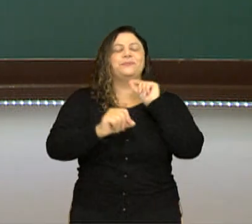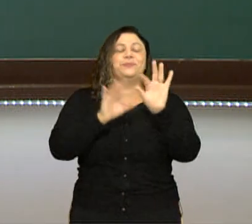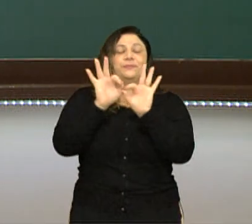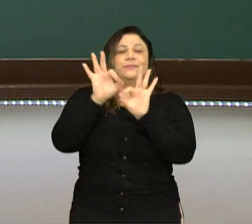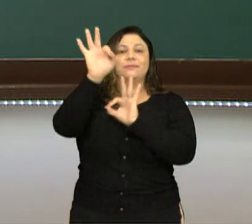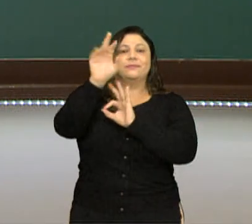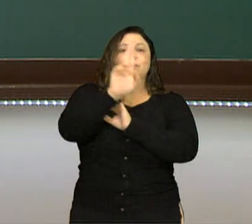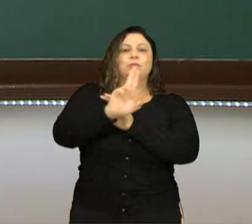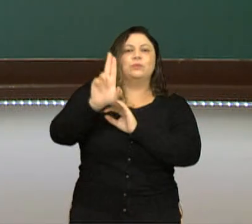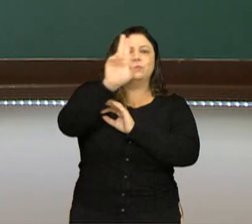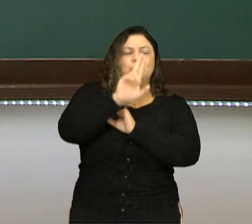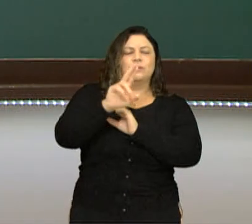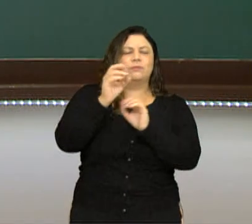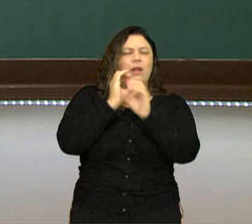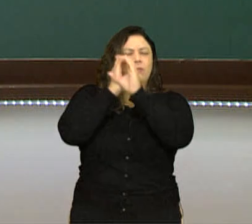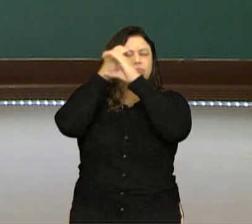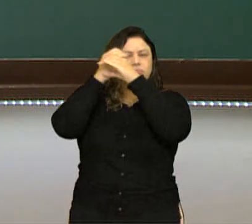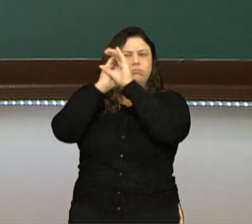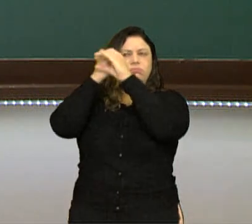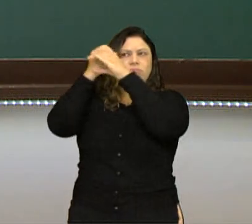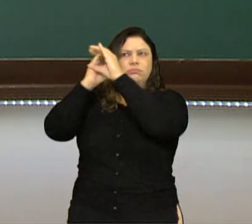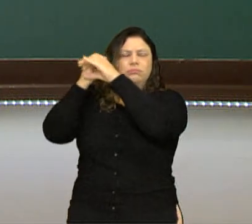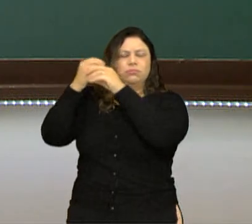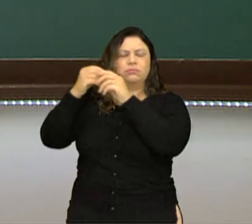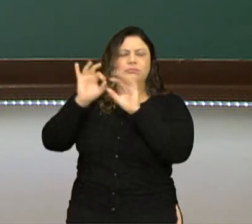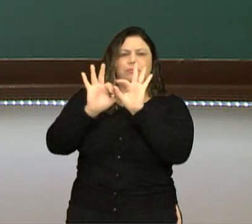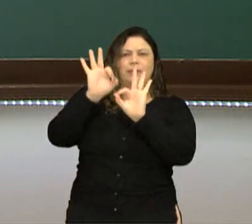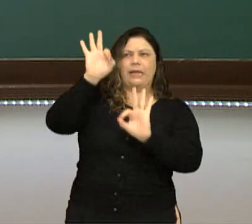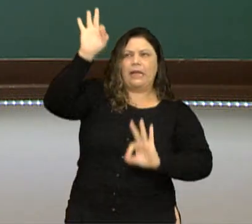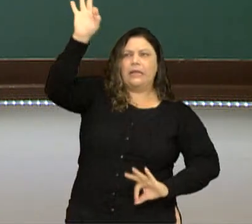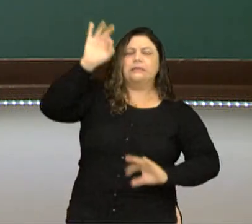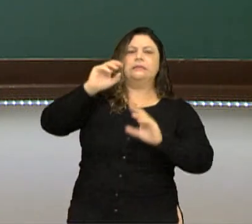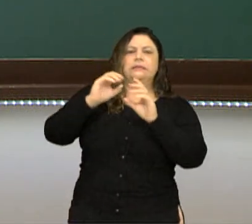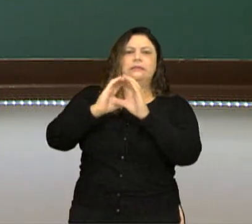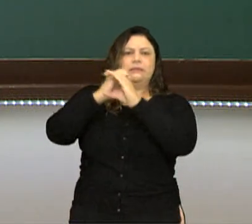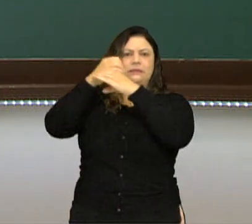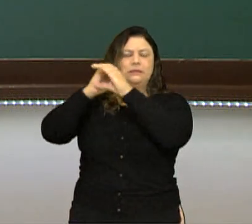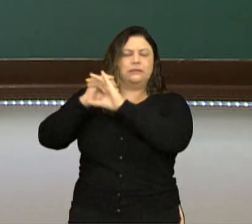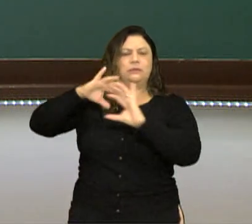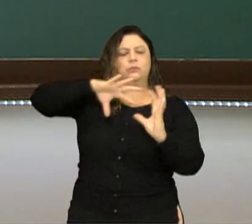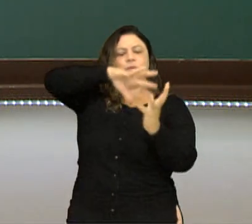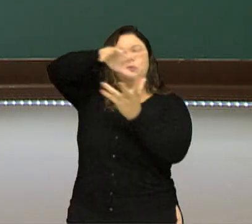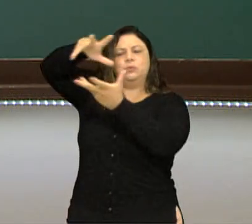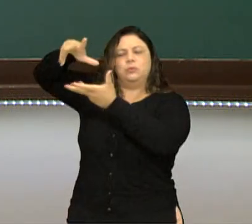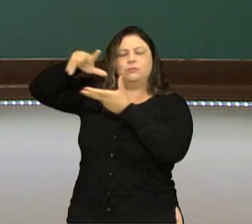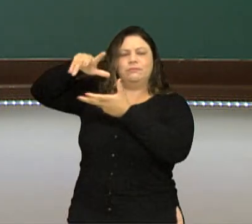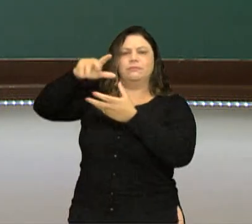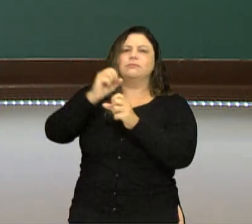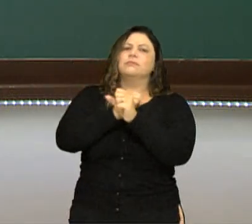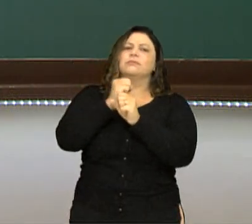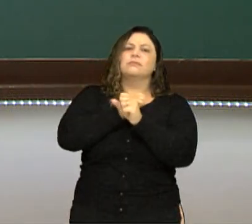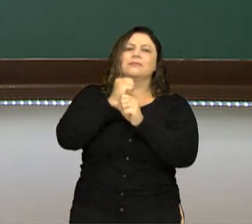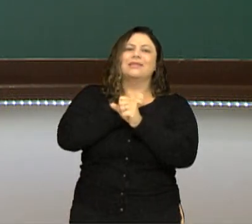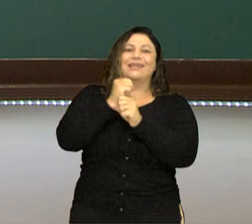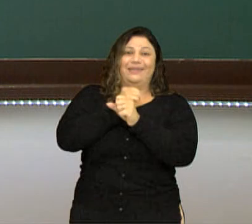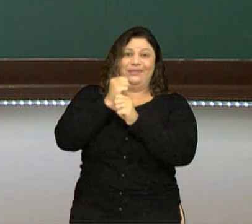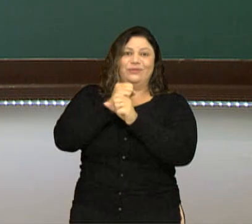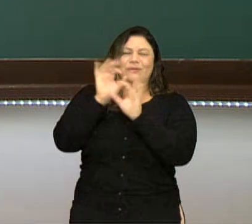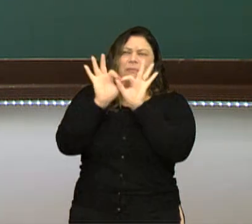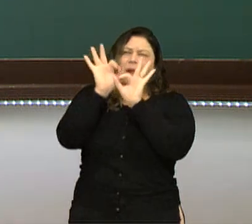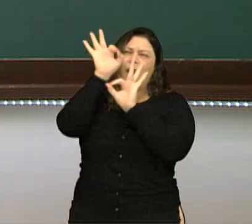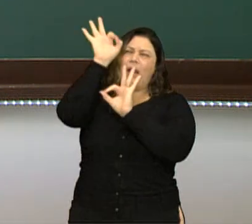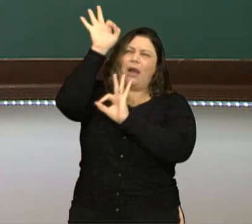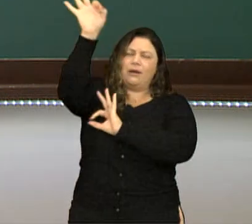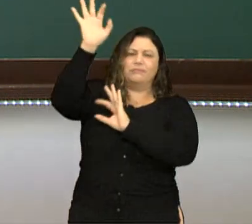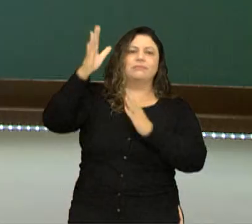para dados astronômicos. Então, como é uma distância muito grande, então nós medimos a distância em anos-luz. Mais uma vez,